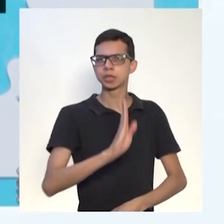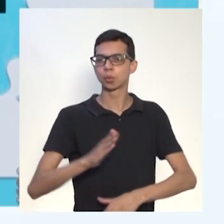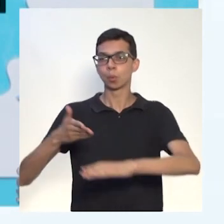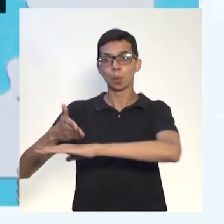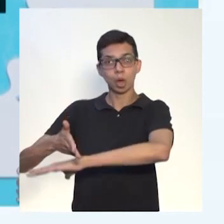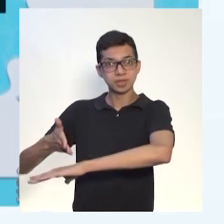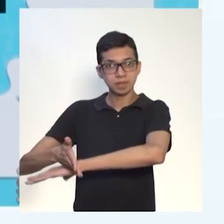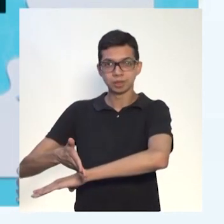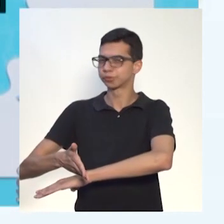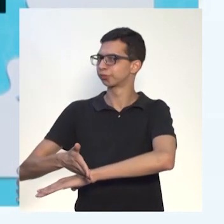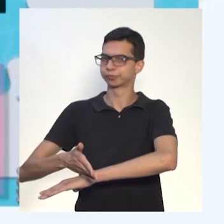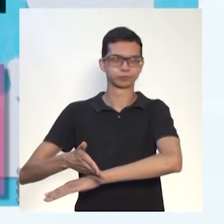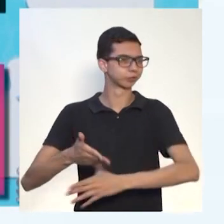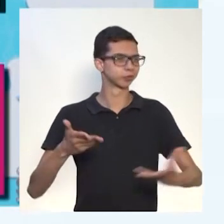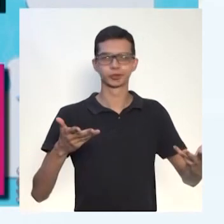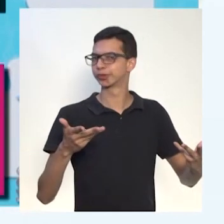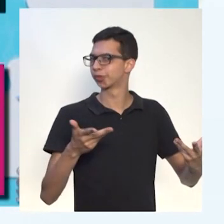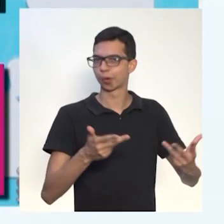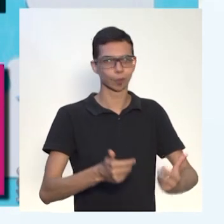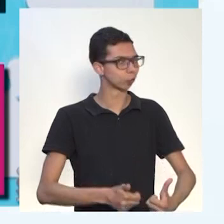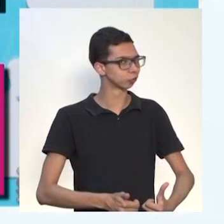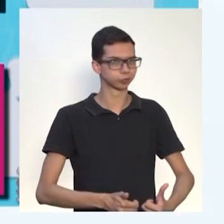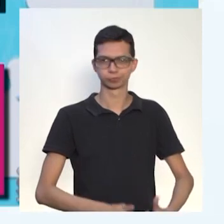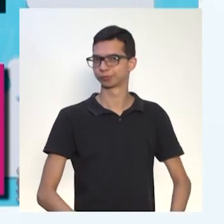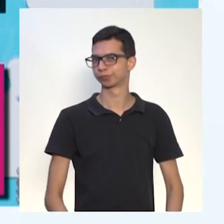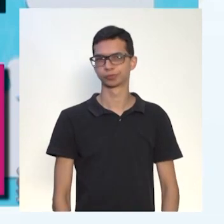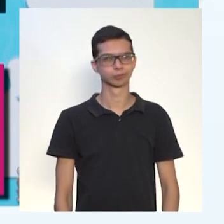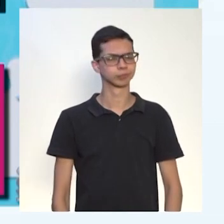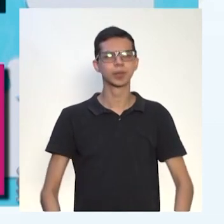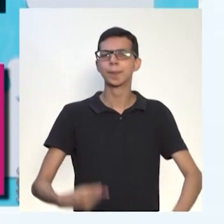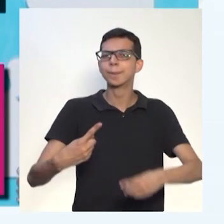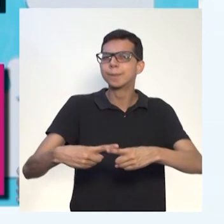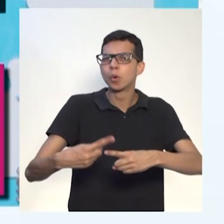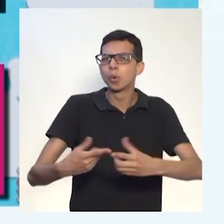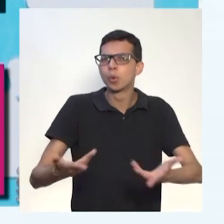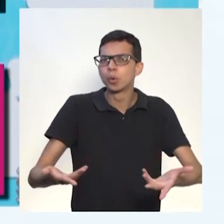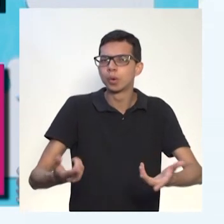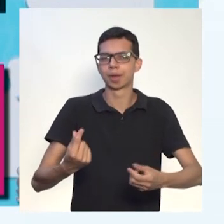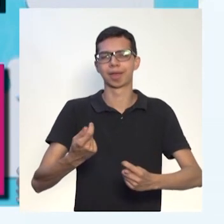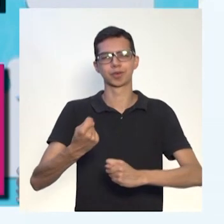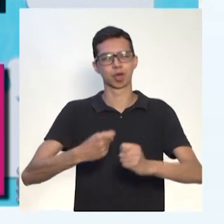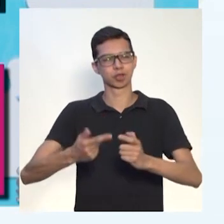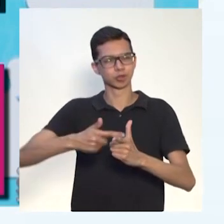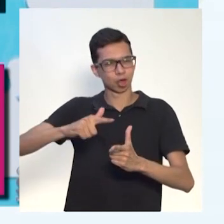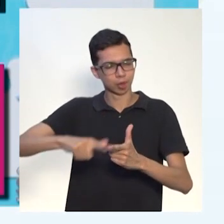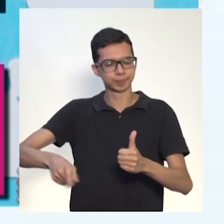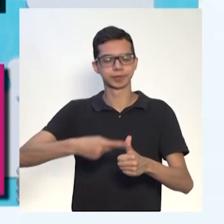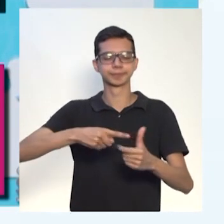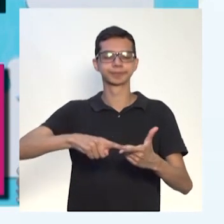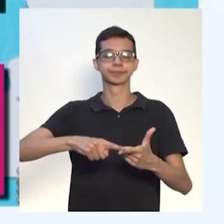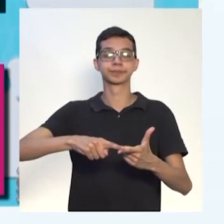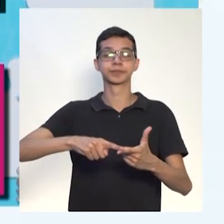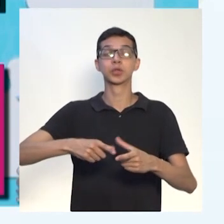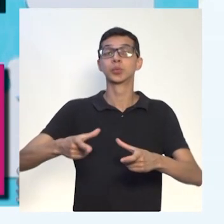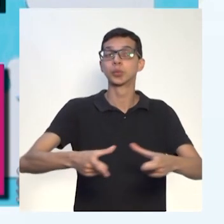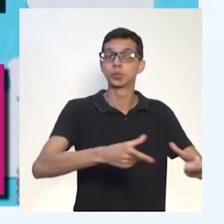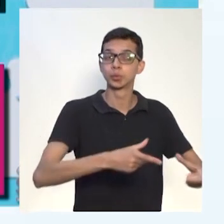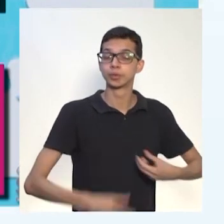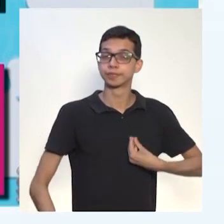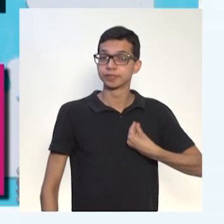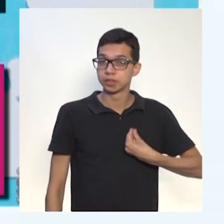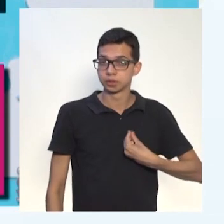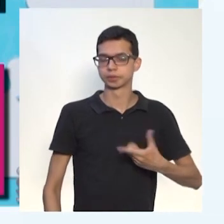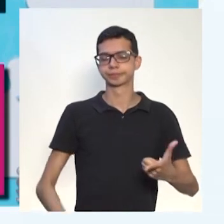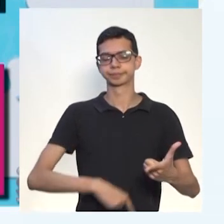e geográficas. Eu já começo a raciocinar. Como democratizar o acesso ao cinema no